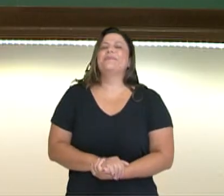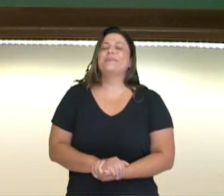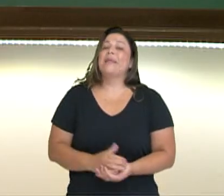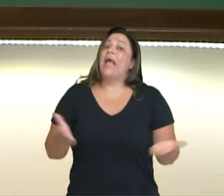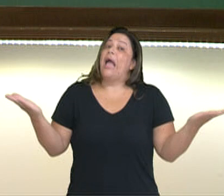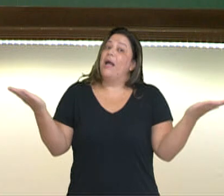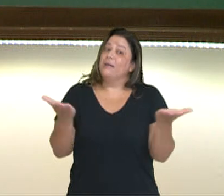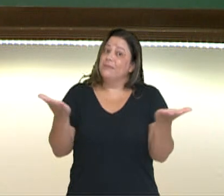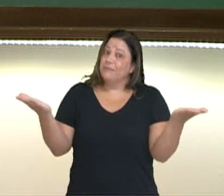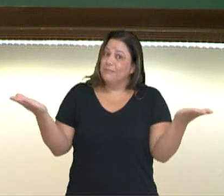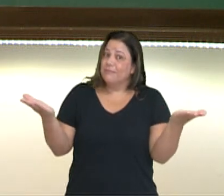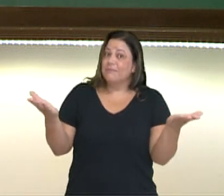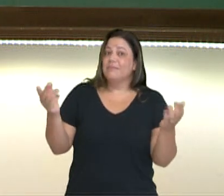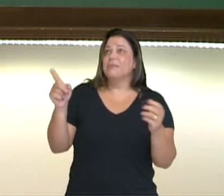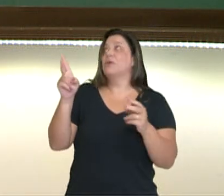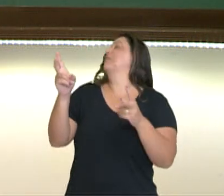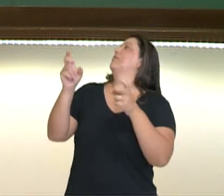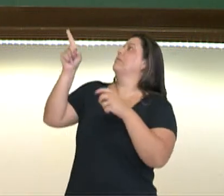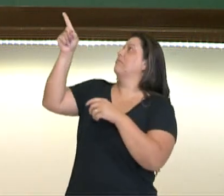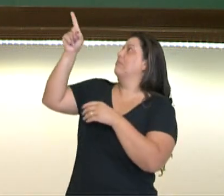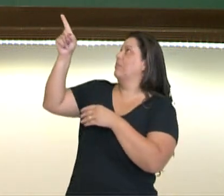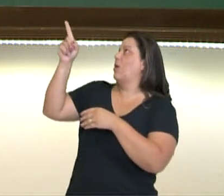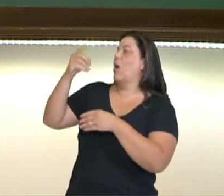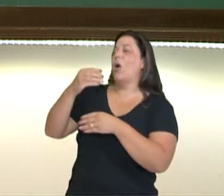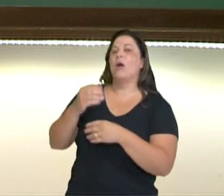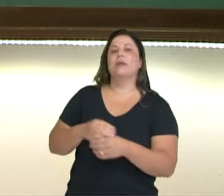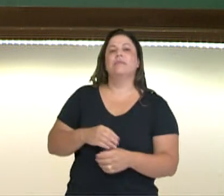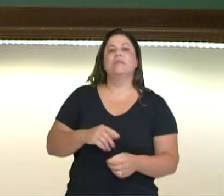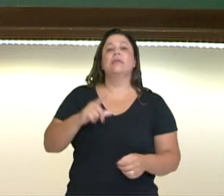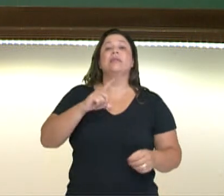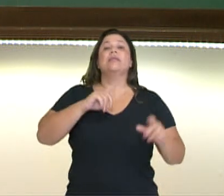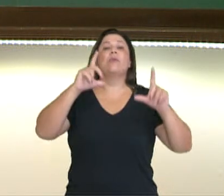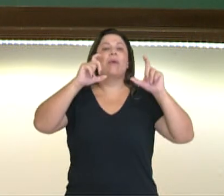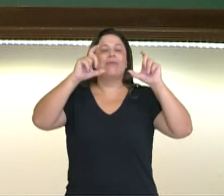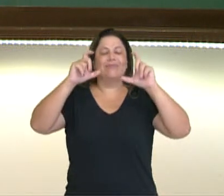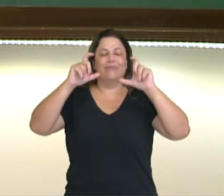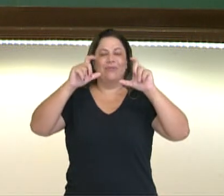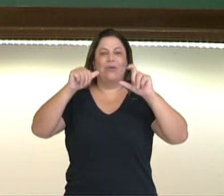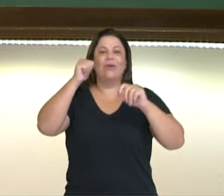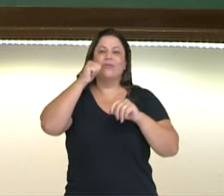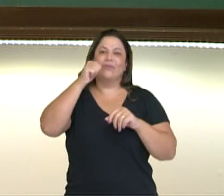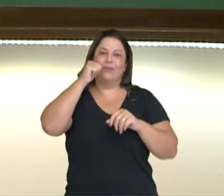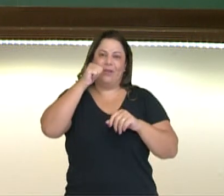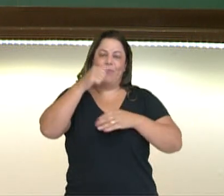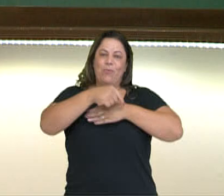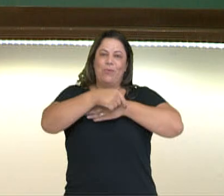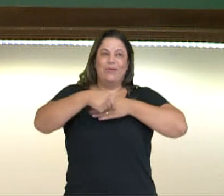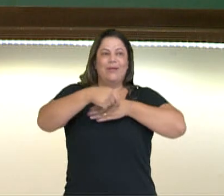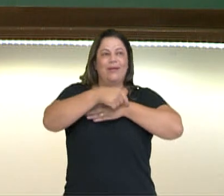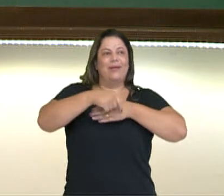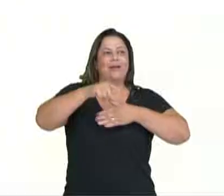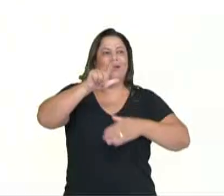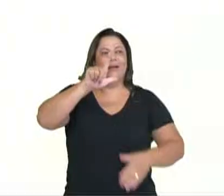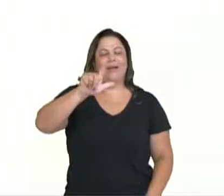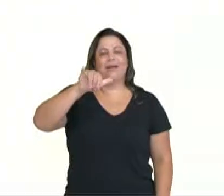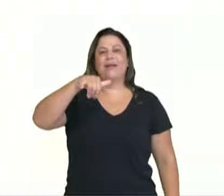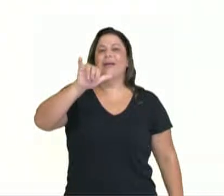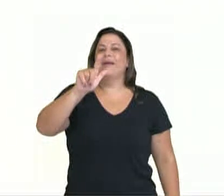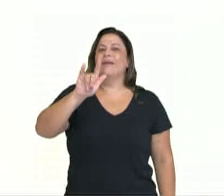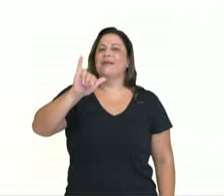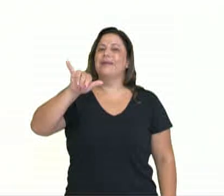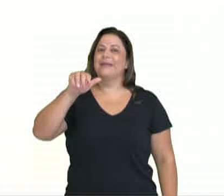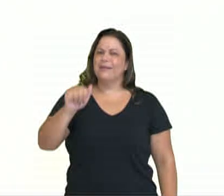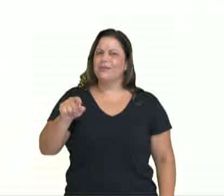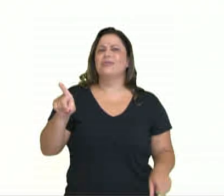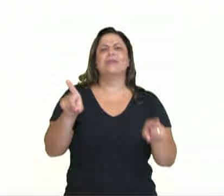Agora, gente, olha aqui, a professora pôs uma imagem da Lígia Fagundes Telles. Que bacana, Lígia. Olha só. Ela